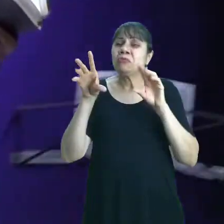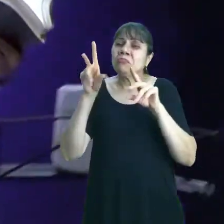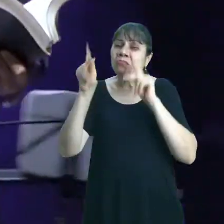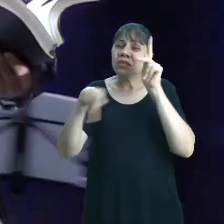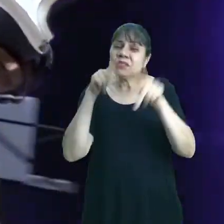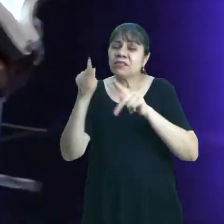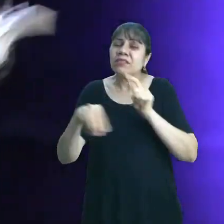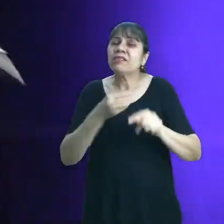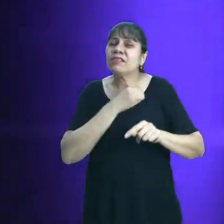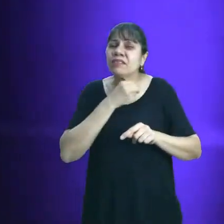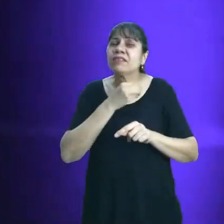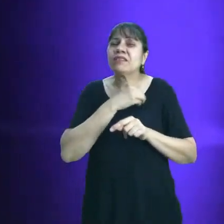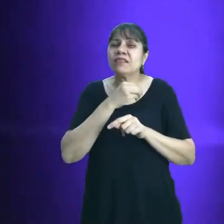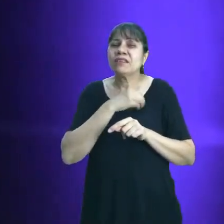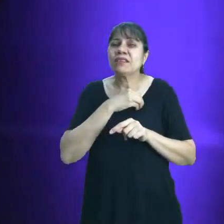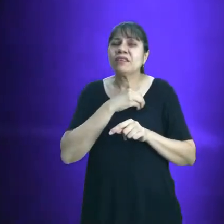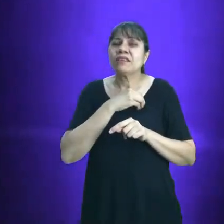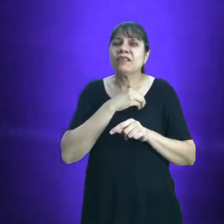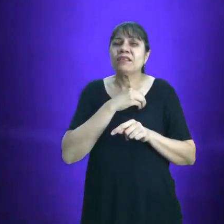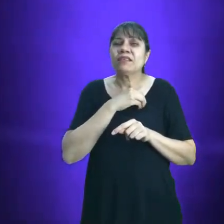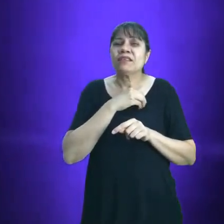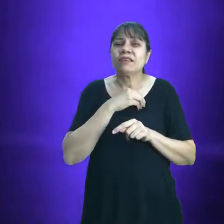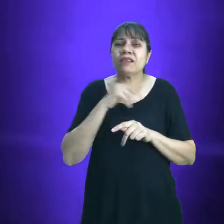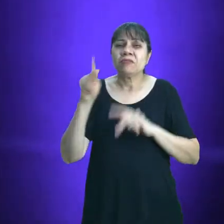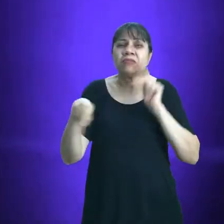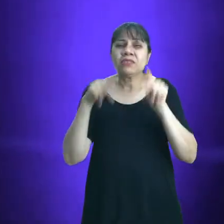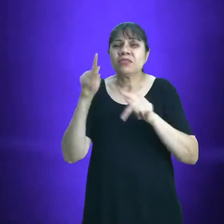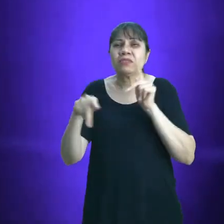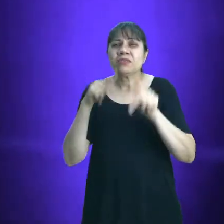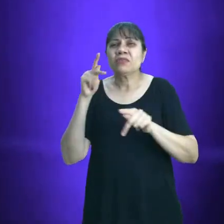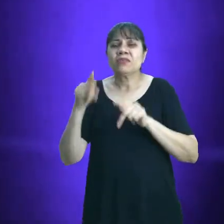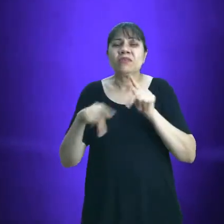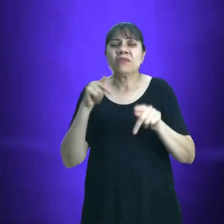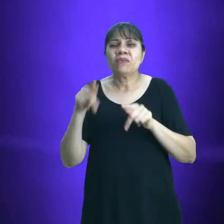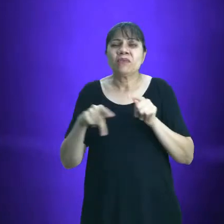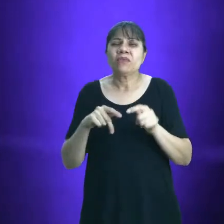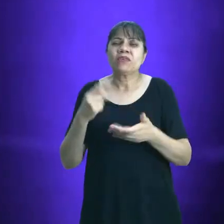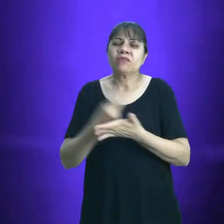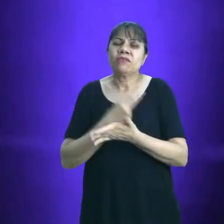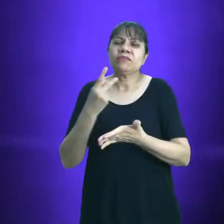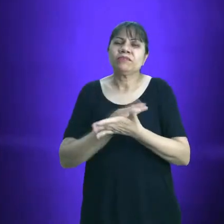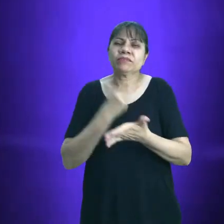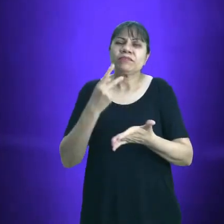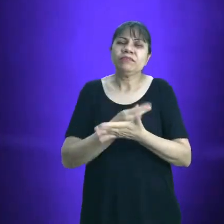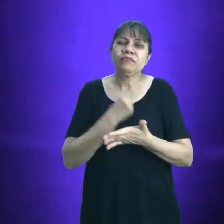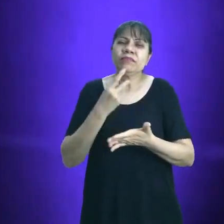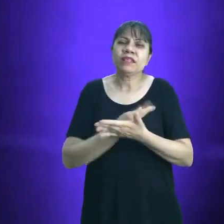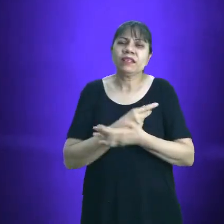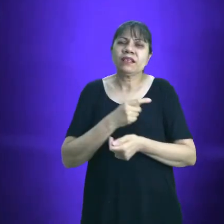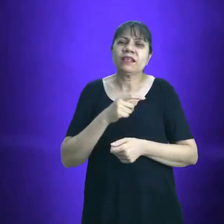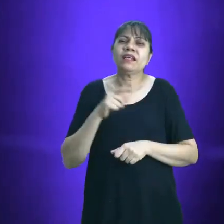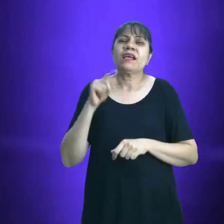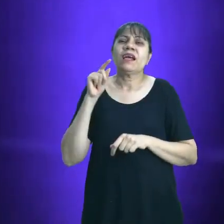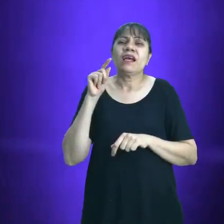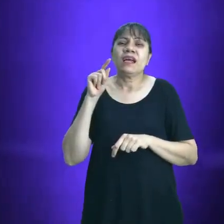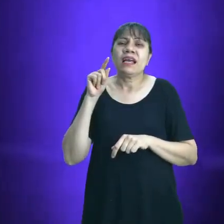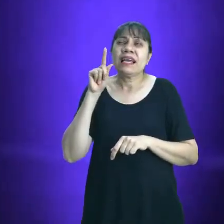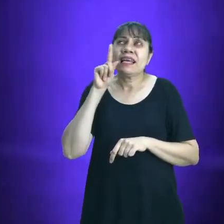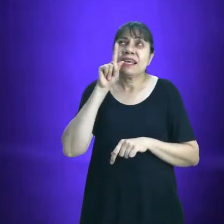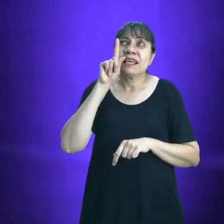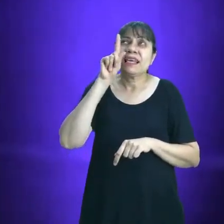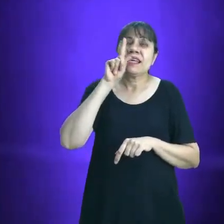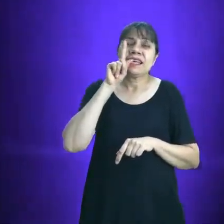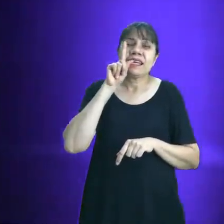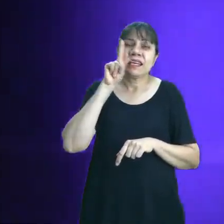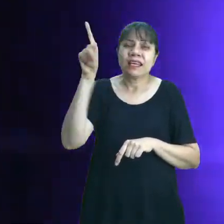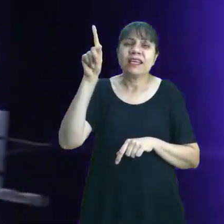uma nova vida. Mas uma nova vida onde Ele pauta a verdade, onde Ele passa o